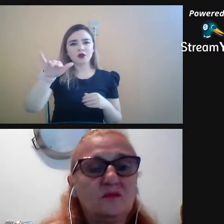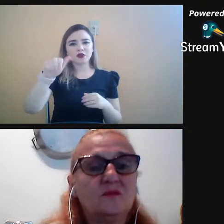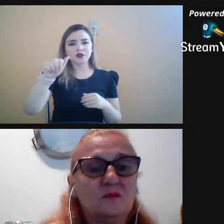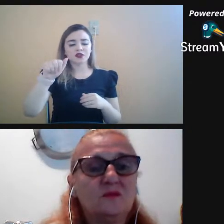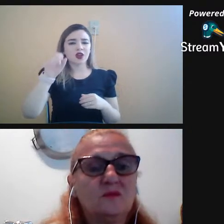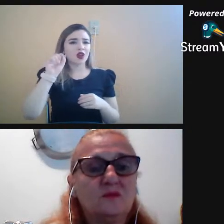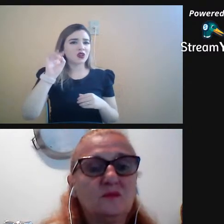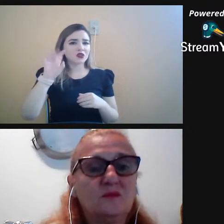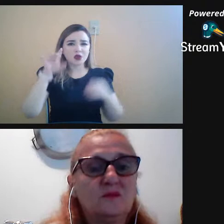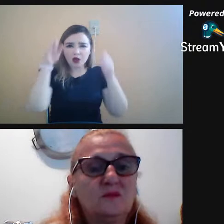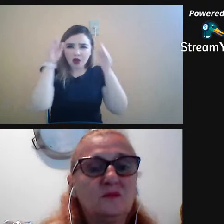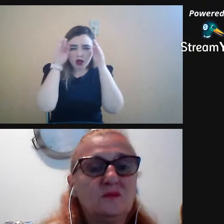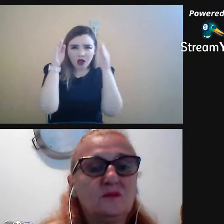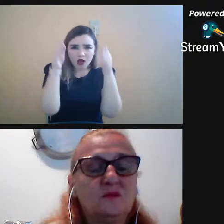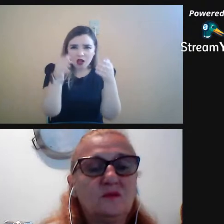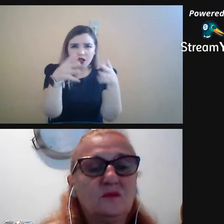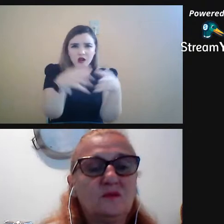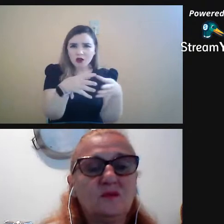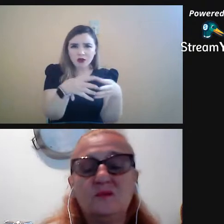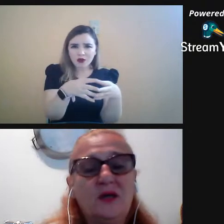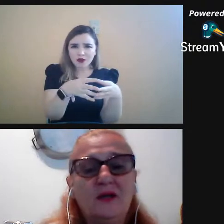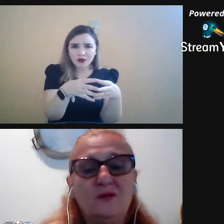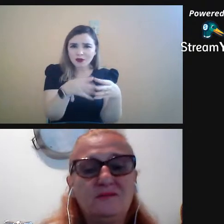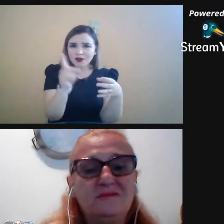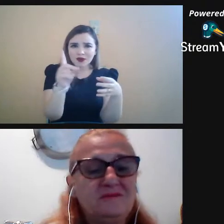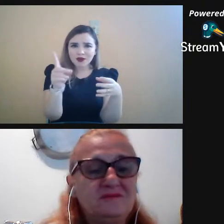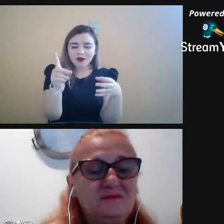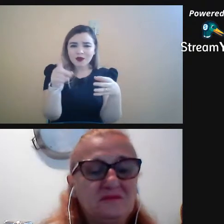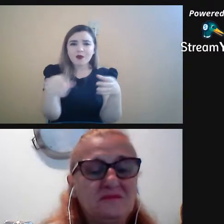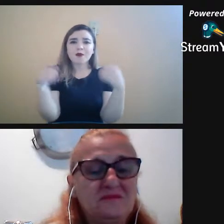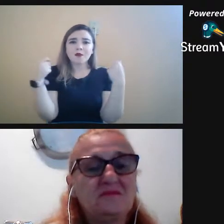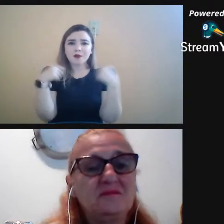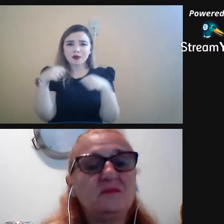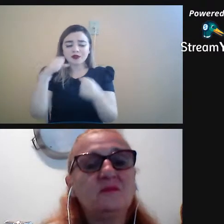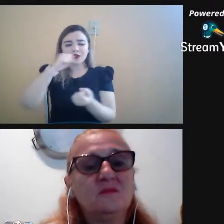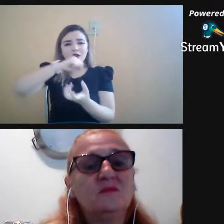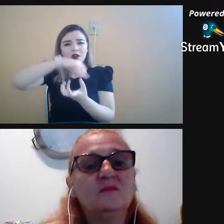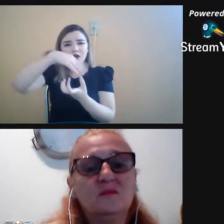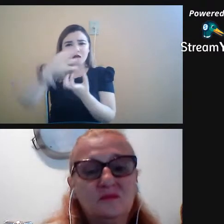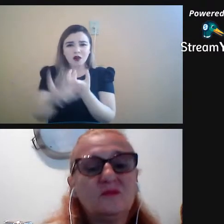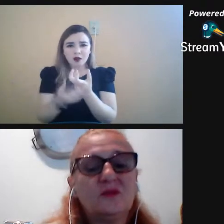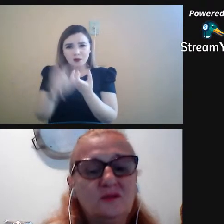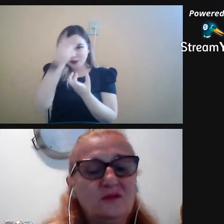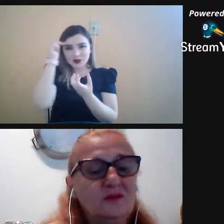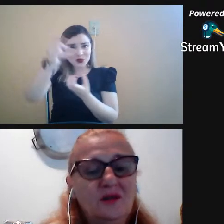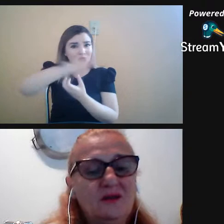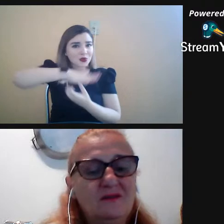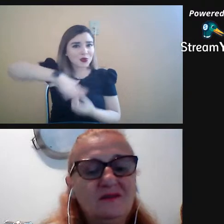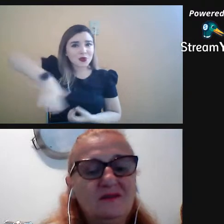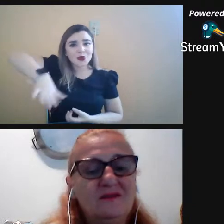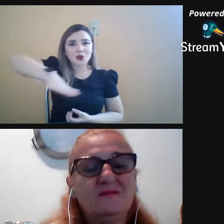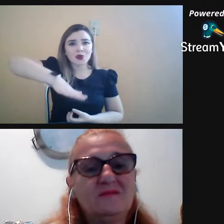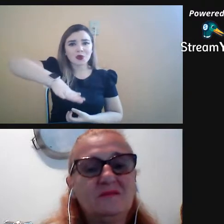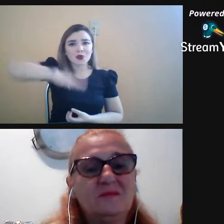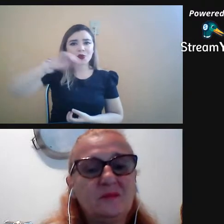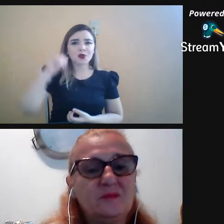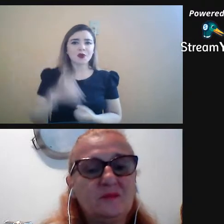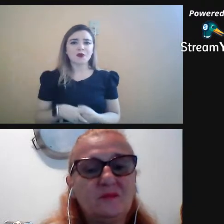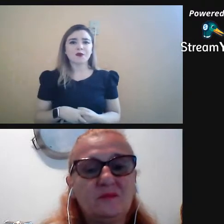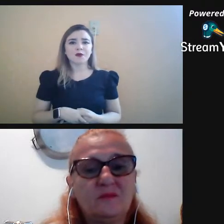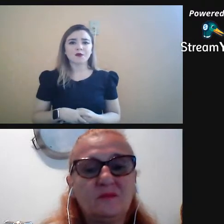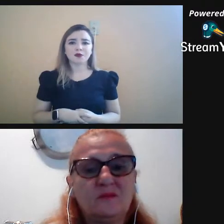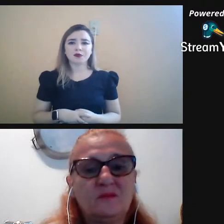a um grupo. Ecologia tem que interessar todo mundo. a ecologia,